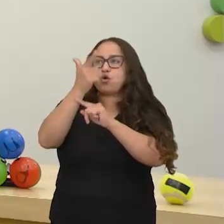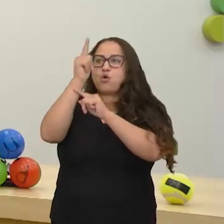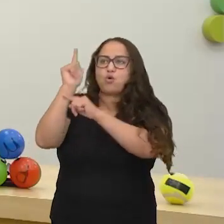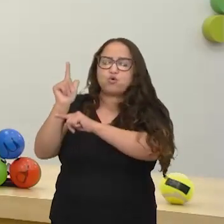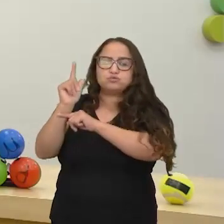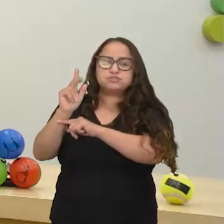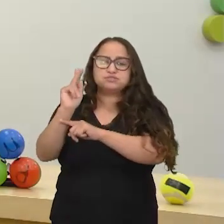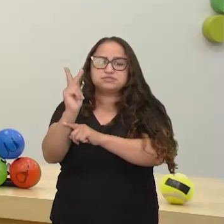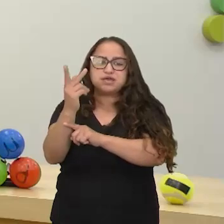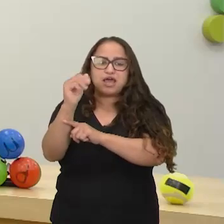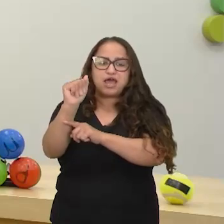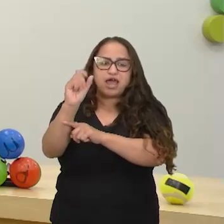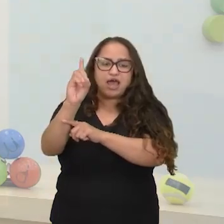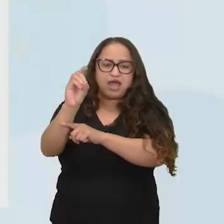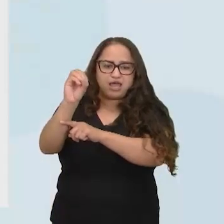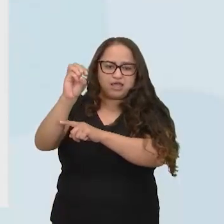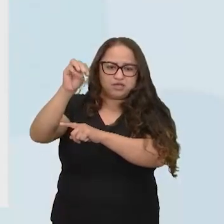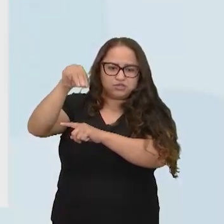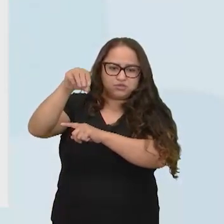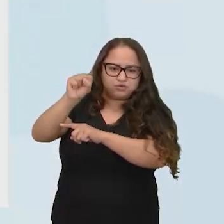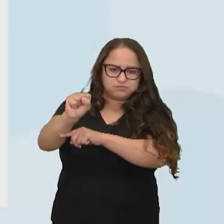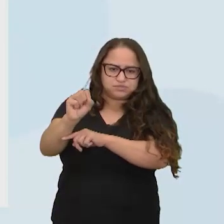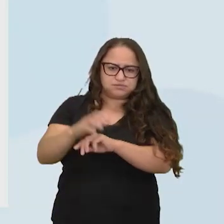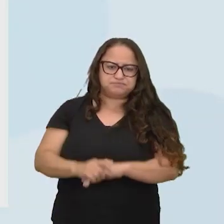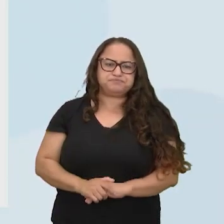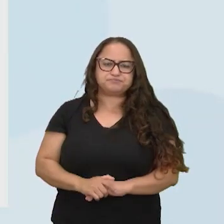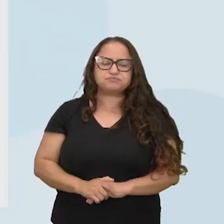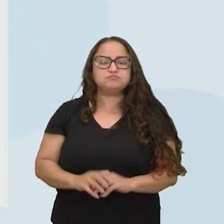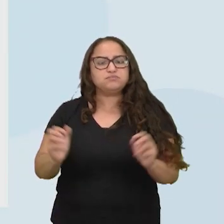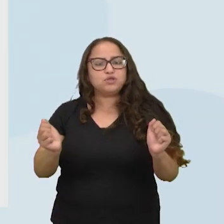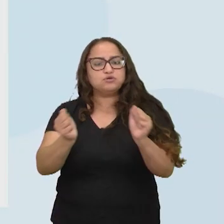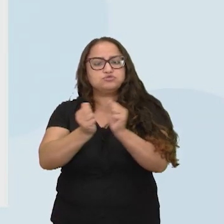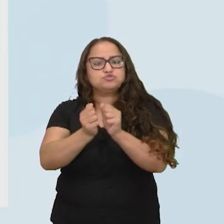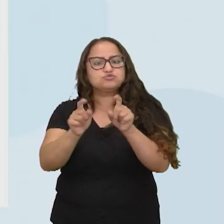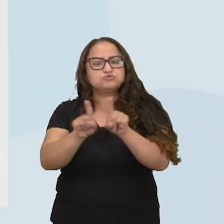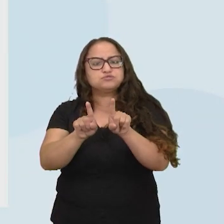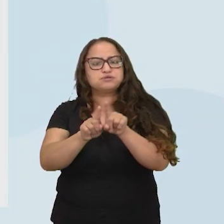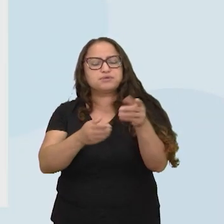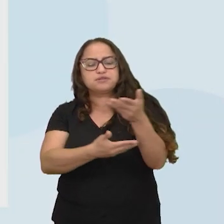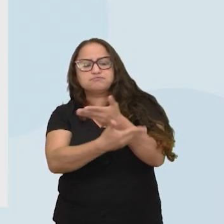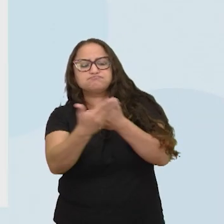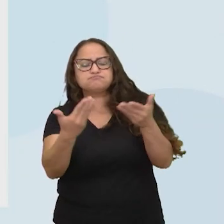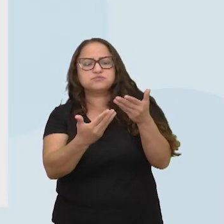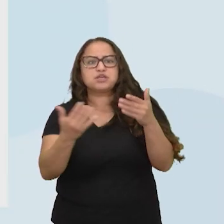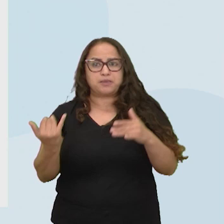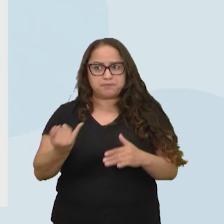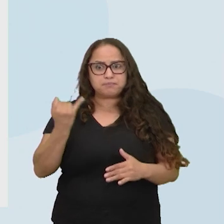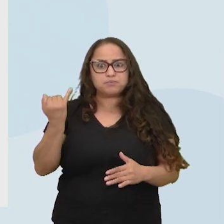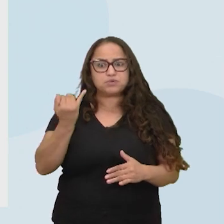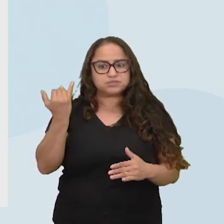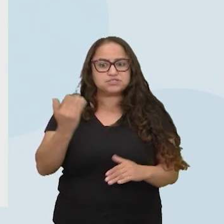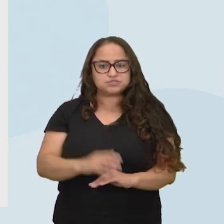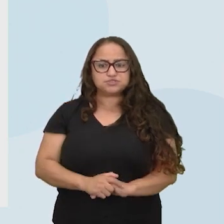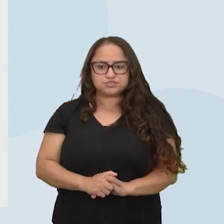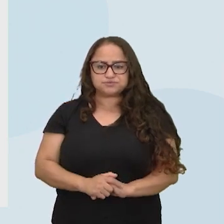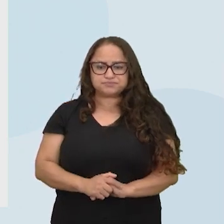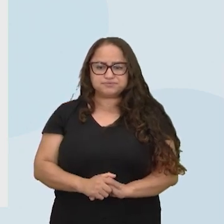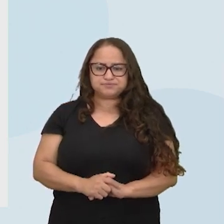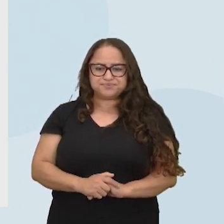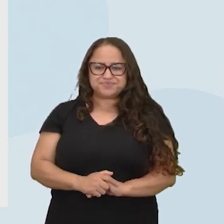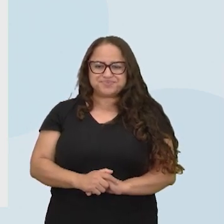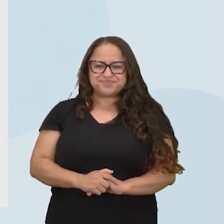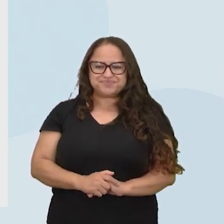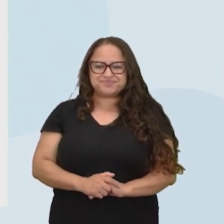caso. Beleza? Junto com as partículas, pessoal, tem as interações fundamentais.